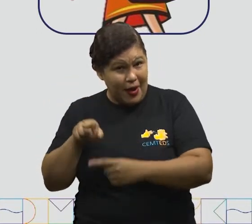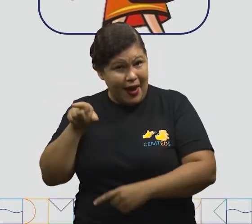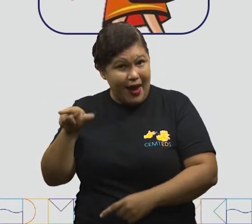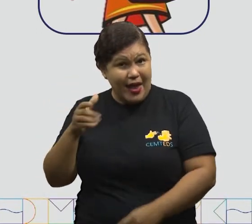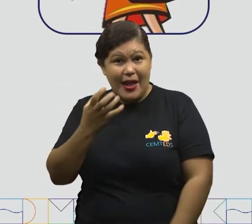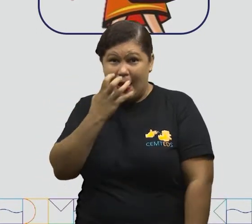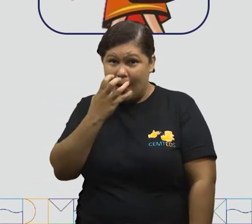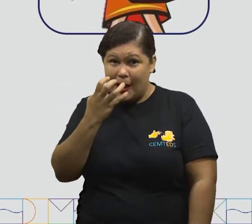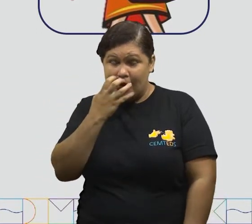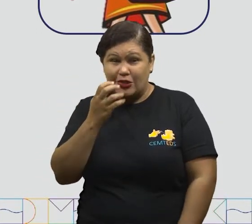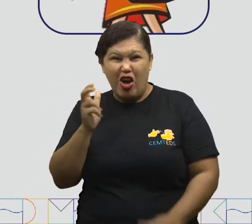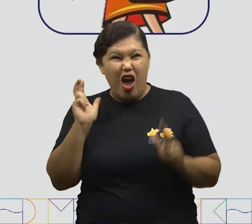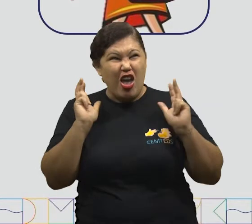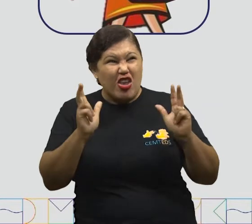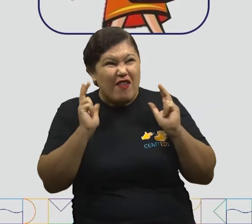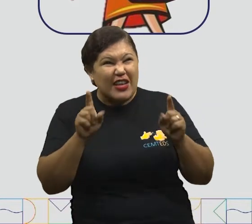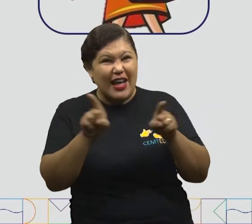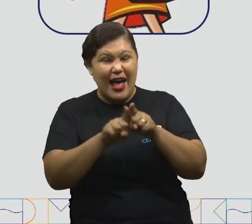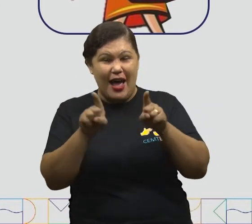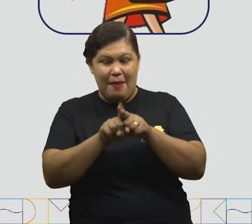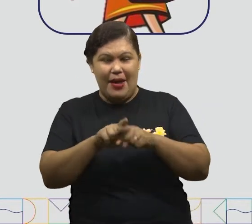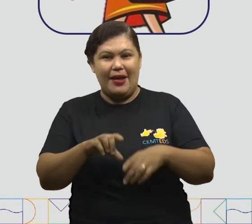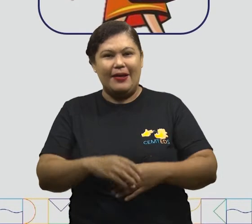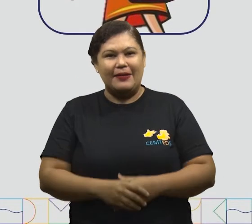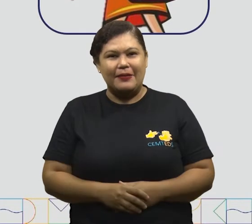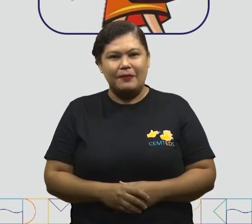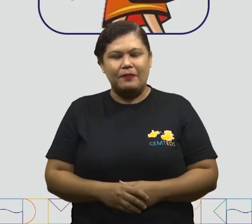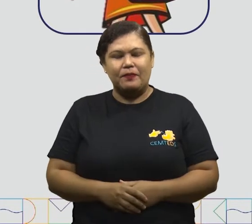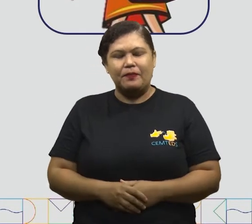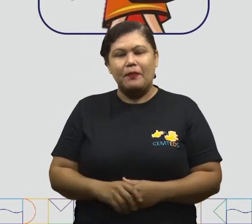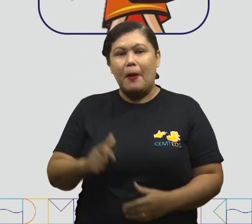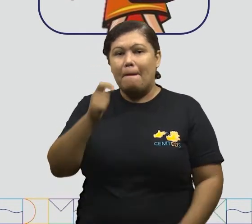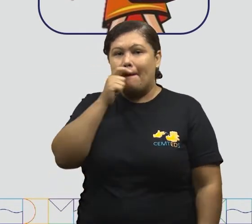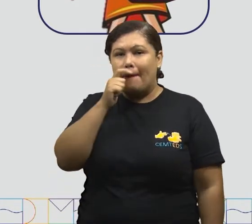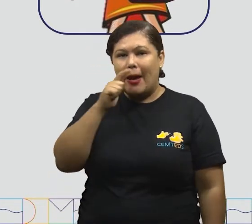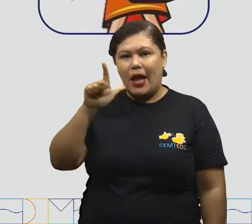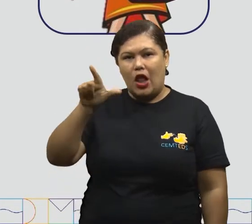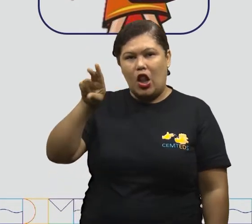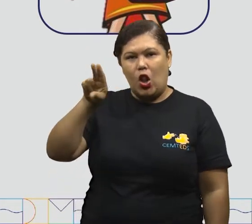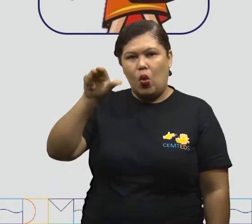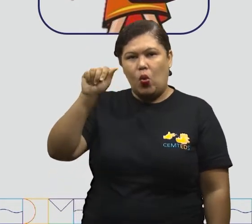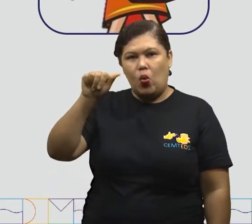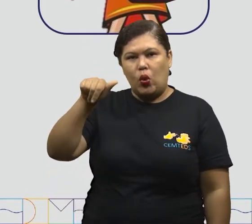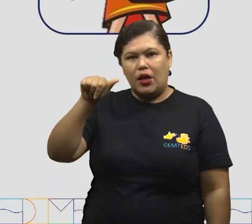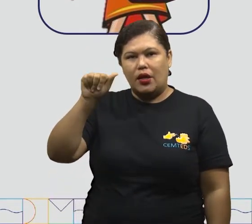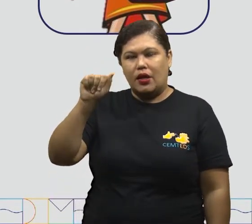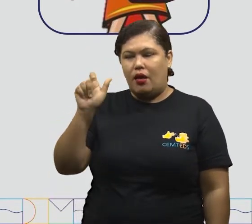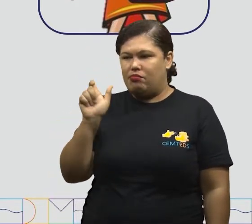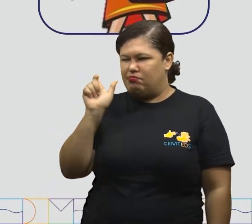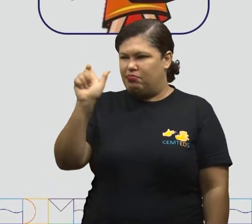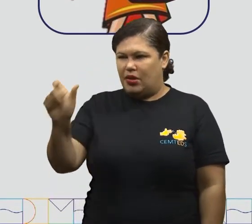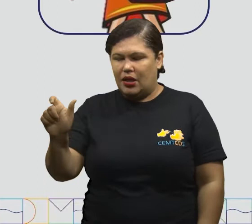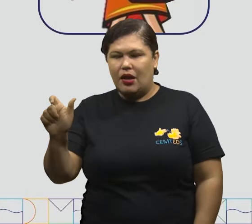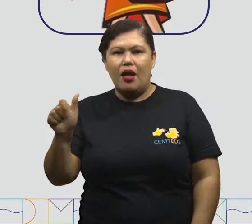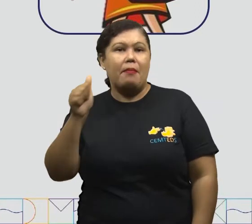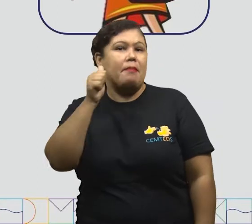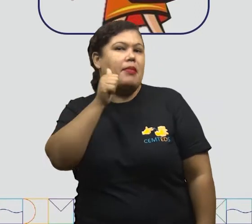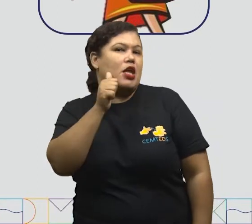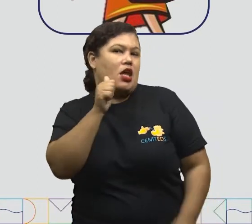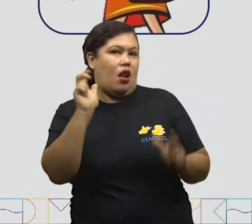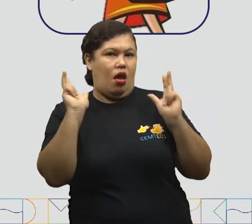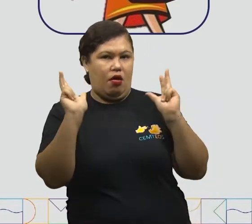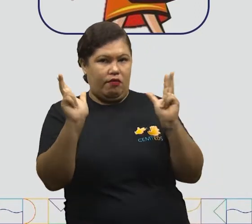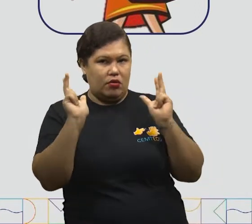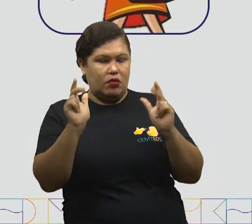divertiu-se demais, assim como divertiu a todos. Os pais de Luana decidiram chamá-la de a menina aventureira.